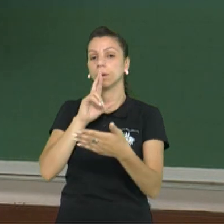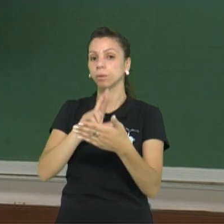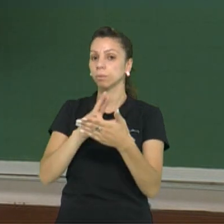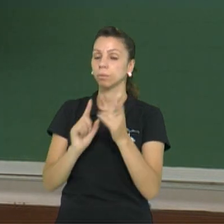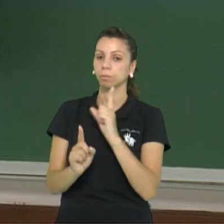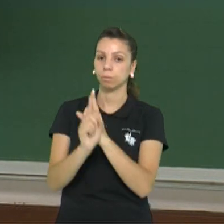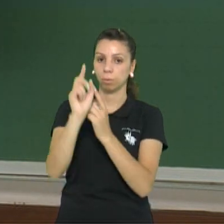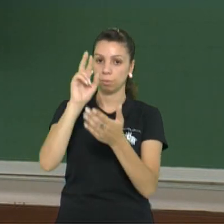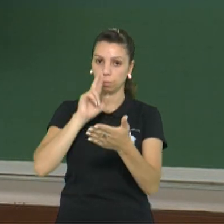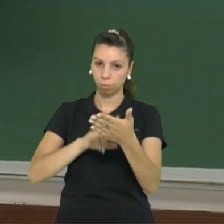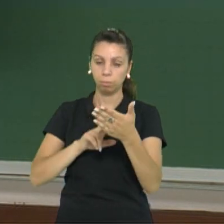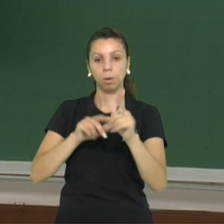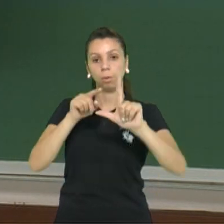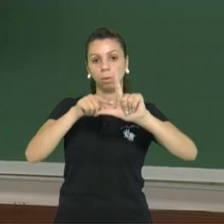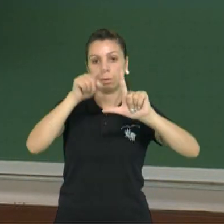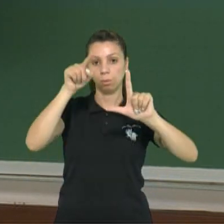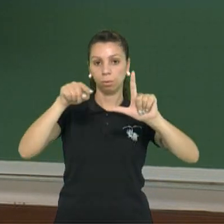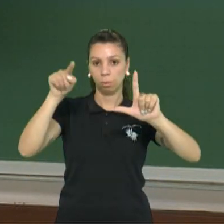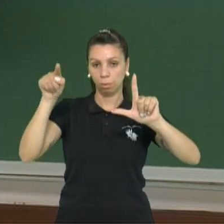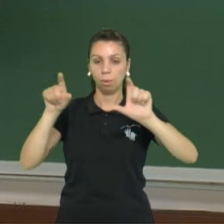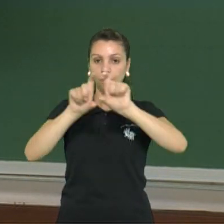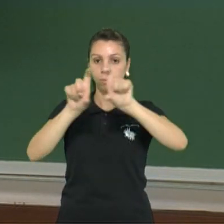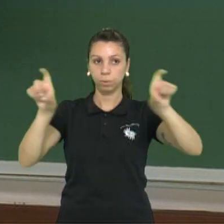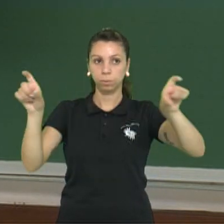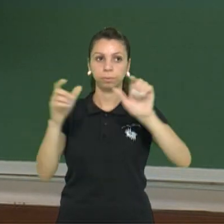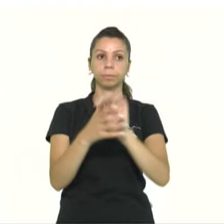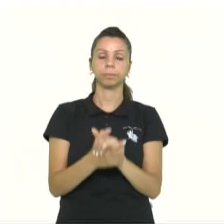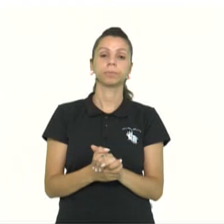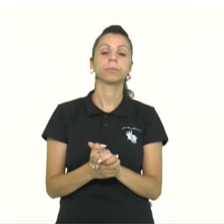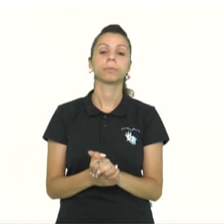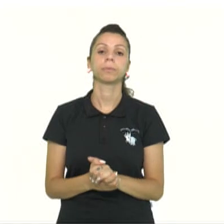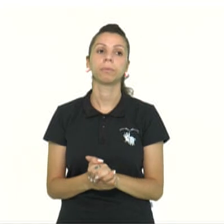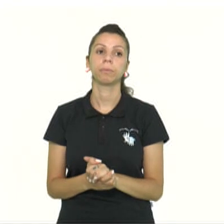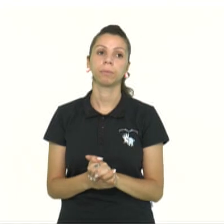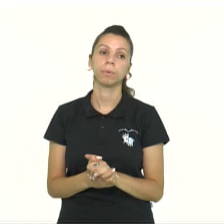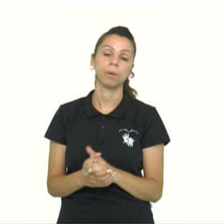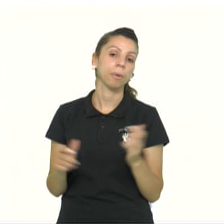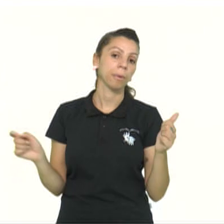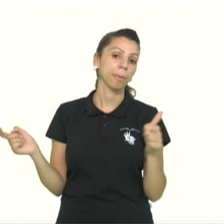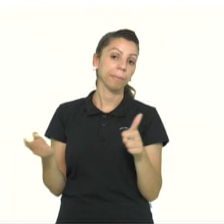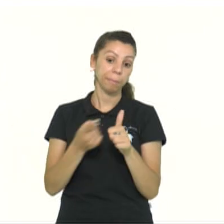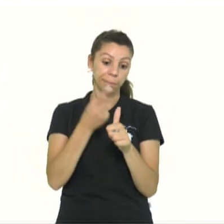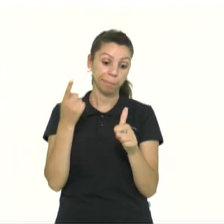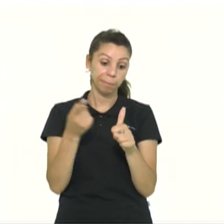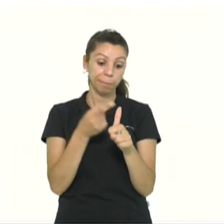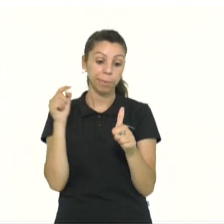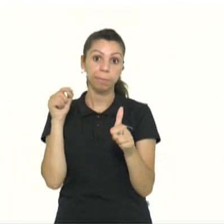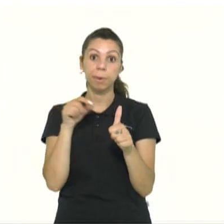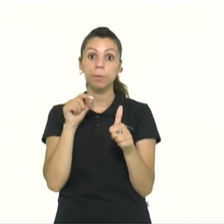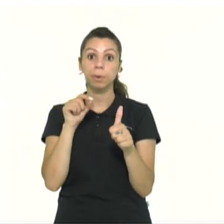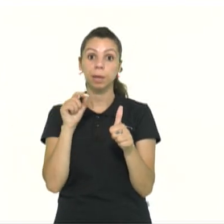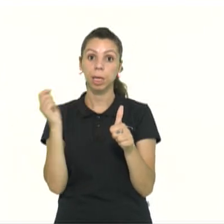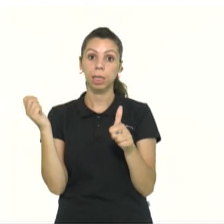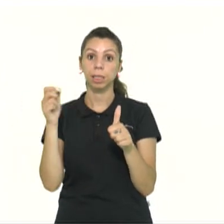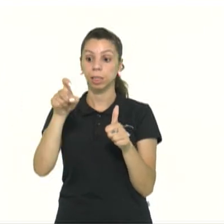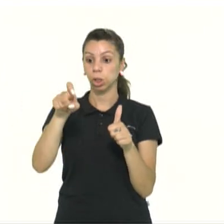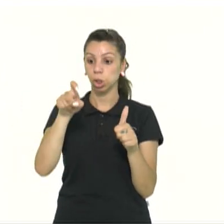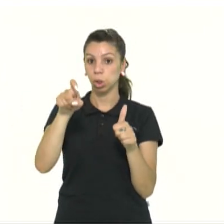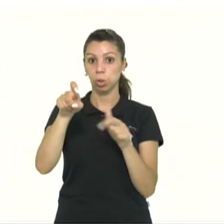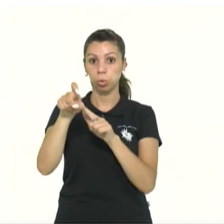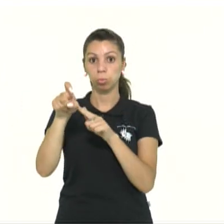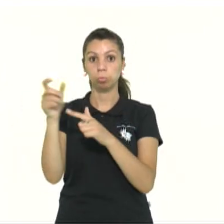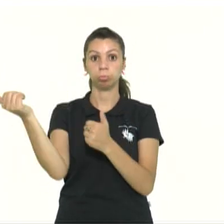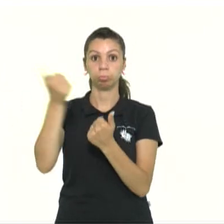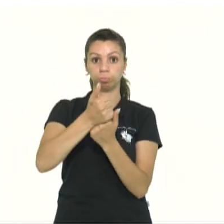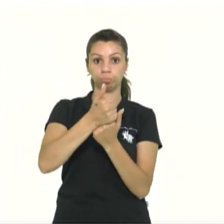o gráfico da função. Primeira coisa, você atribui valores para x, né? Primeiro atribuímos alguns valores a